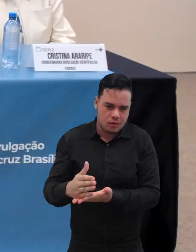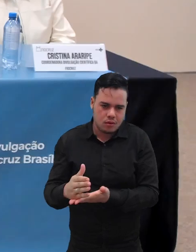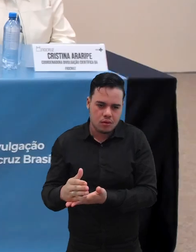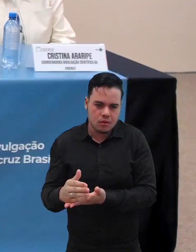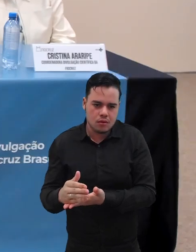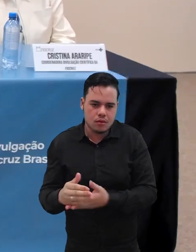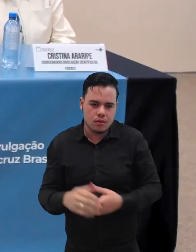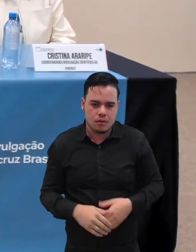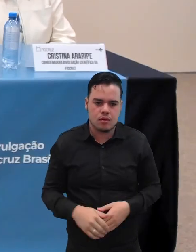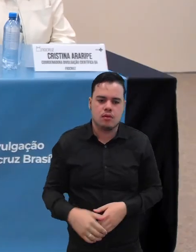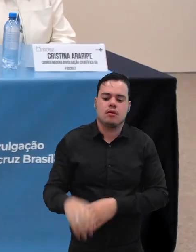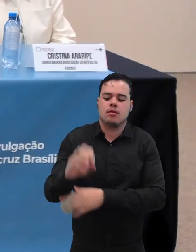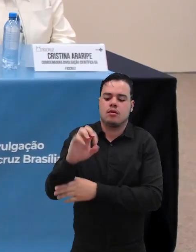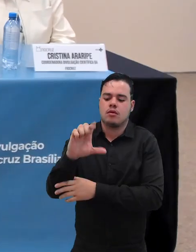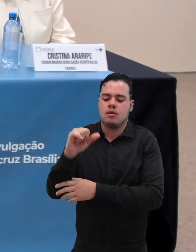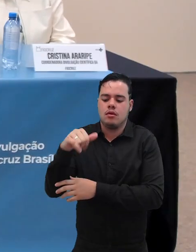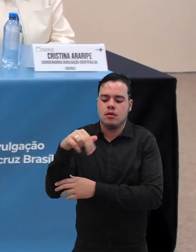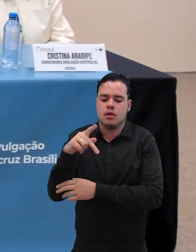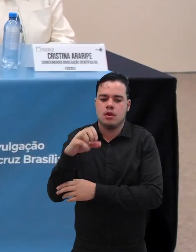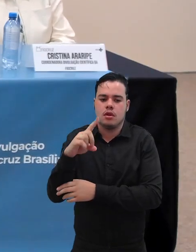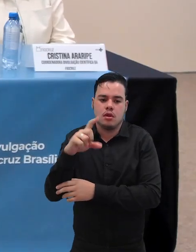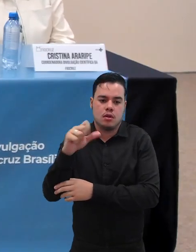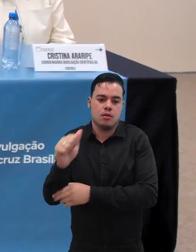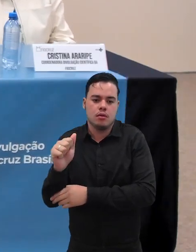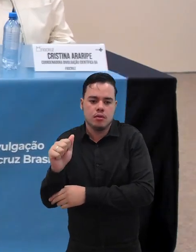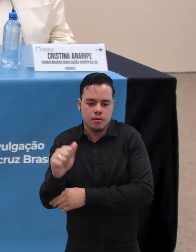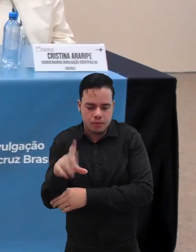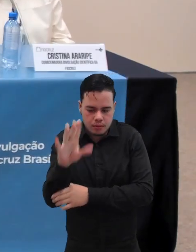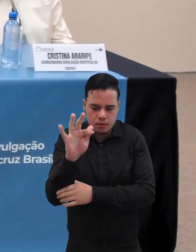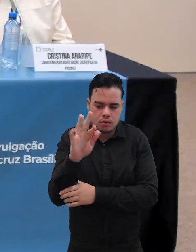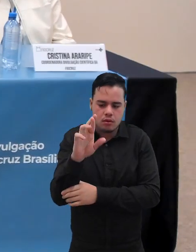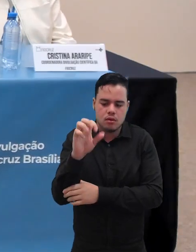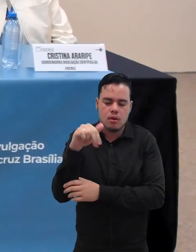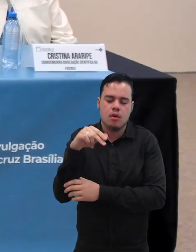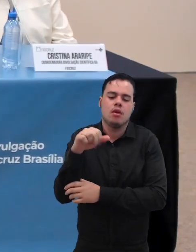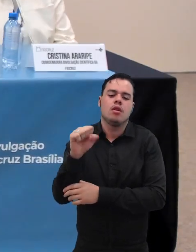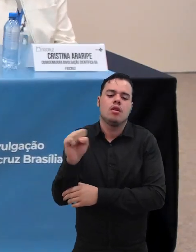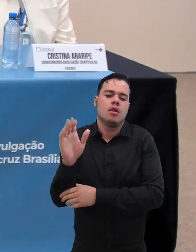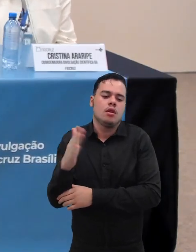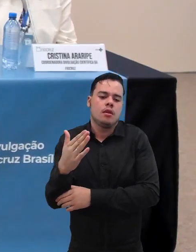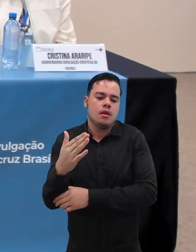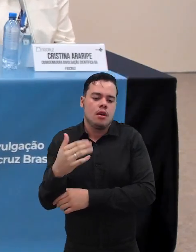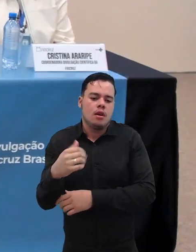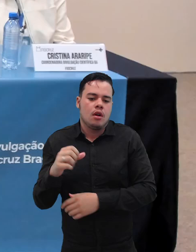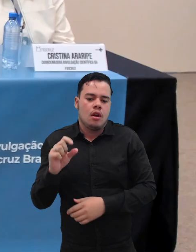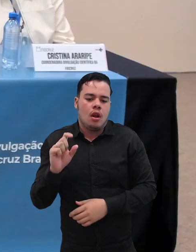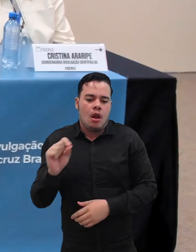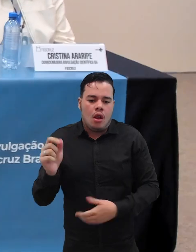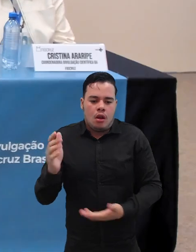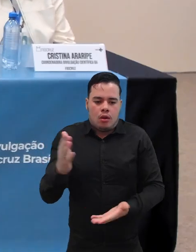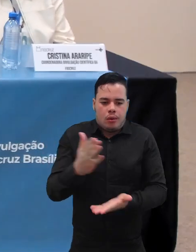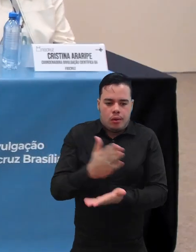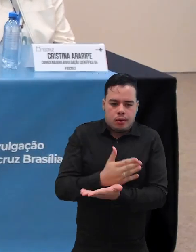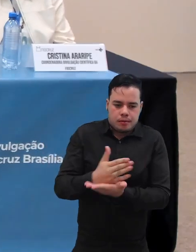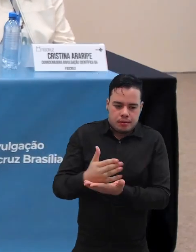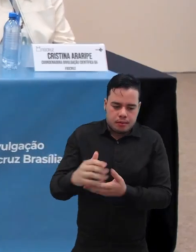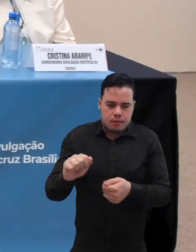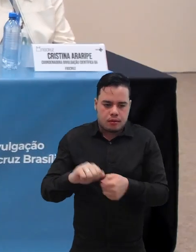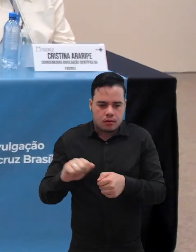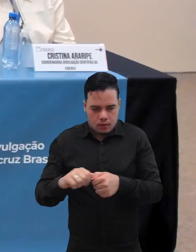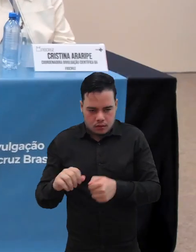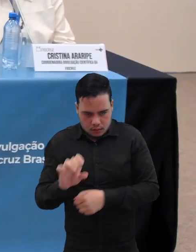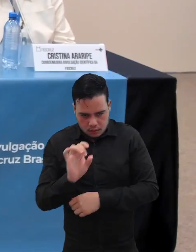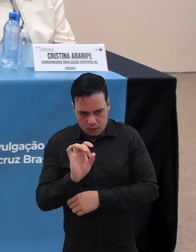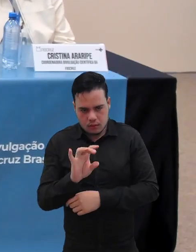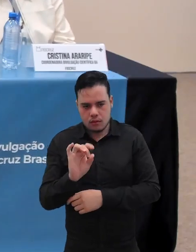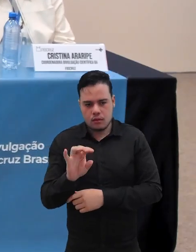das Olimpíadas, dos fóruns, né, que a gente vai conseguir fazer com que cada